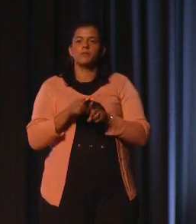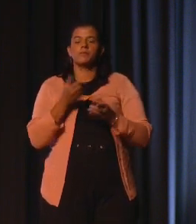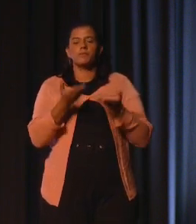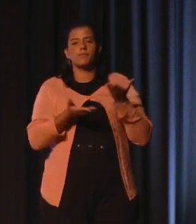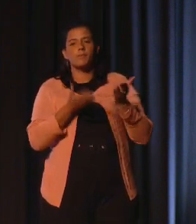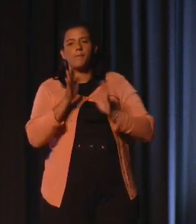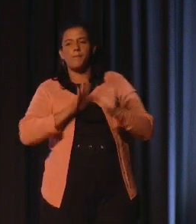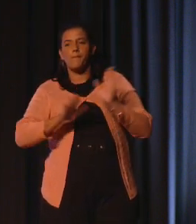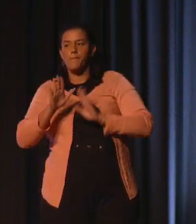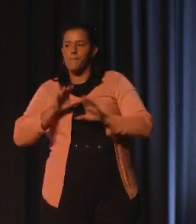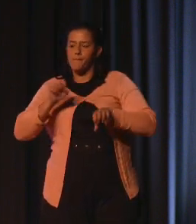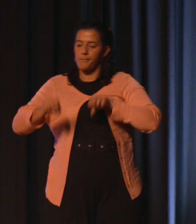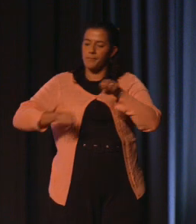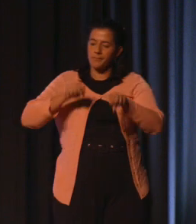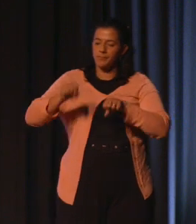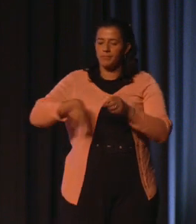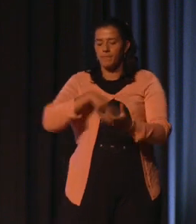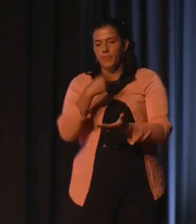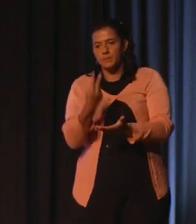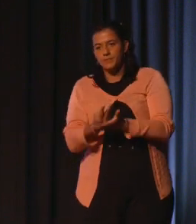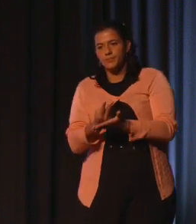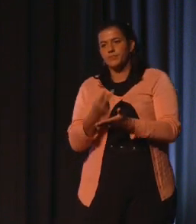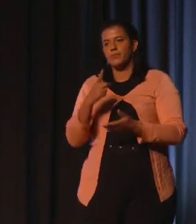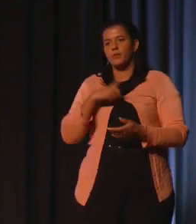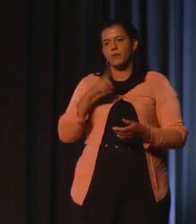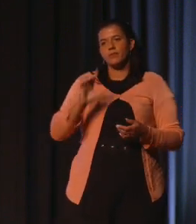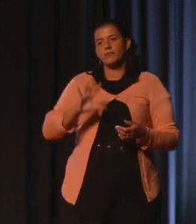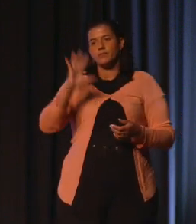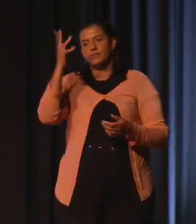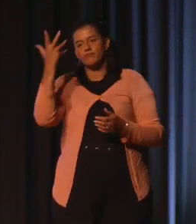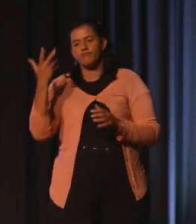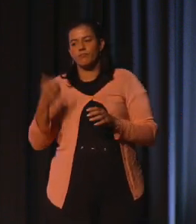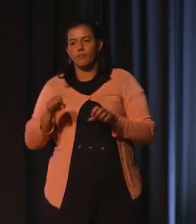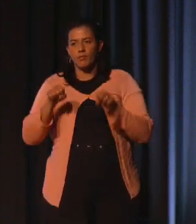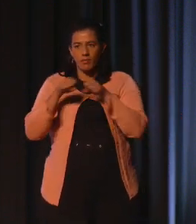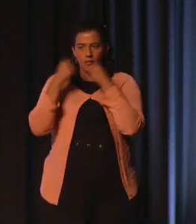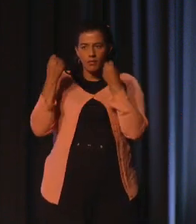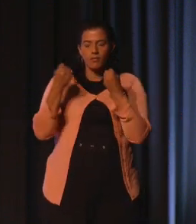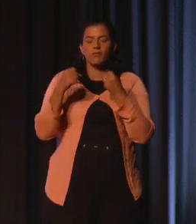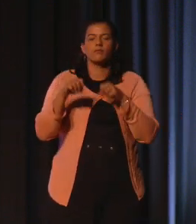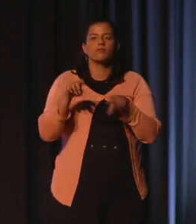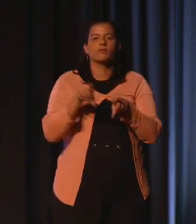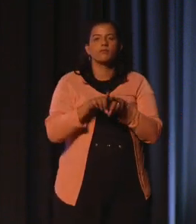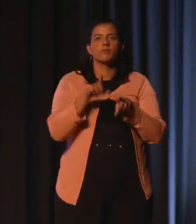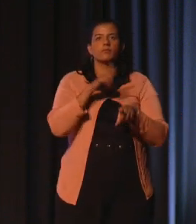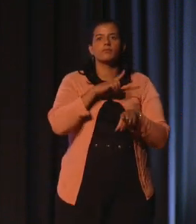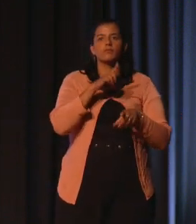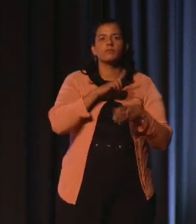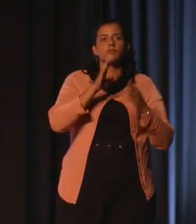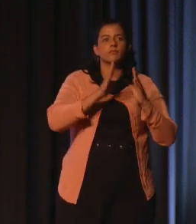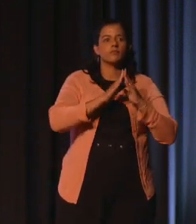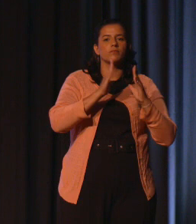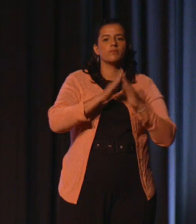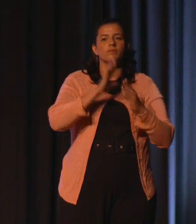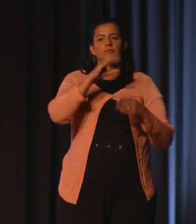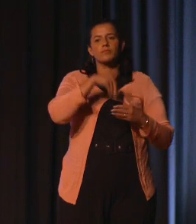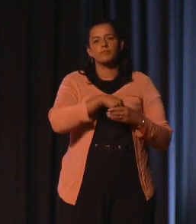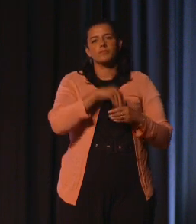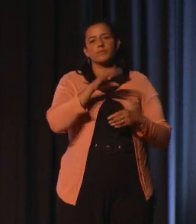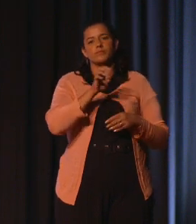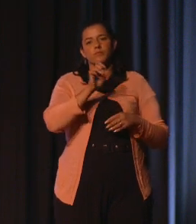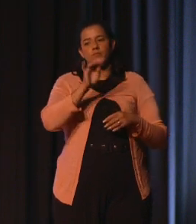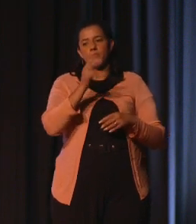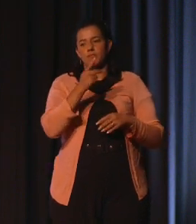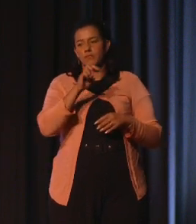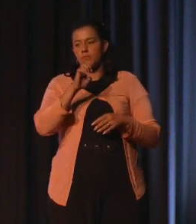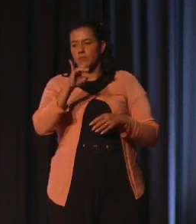com bicicleta, queda, isso tudo pode levar a um trauma, e ter em casa o AstraNexâmico